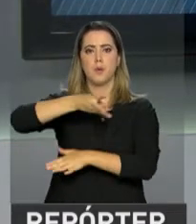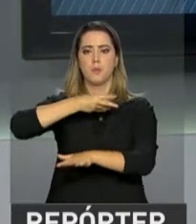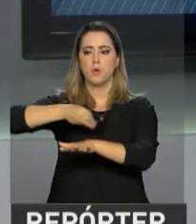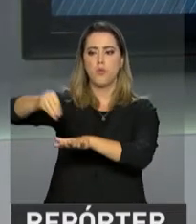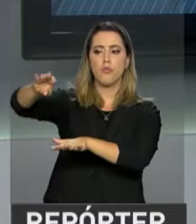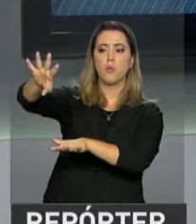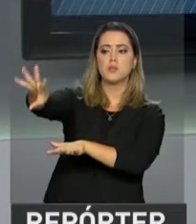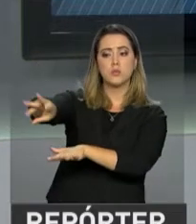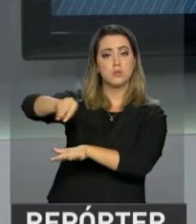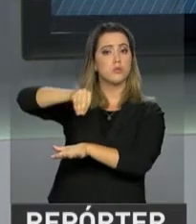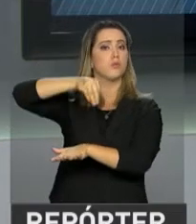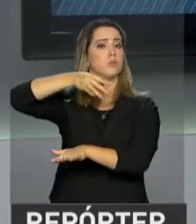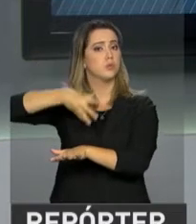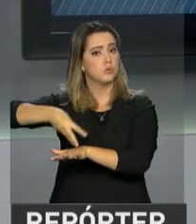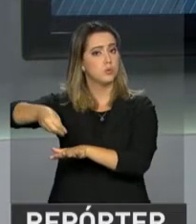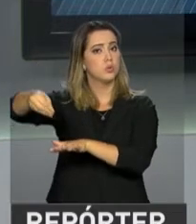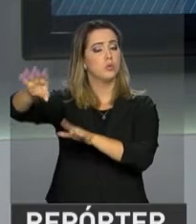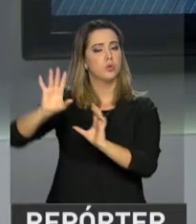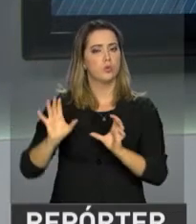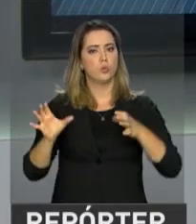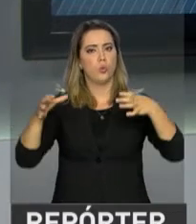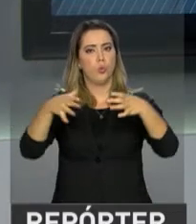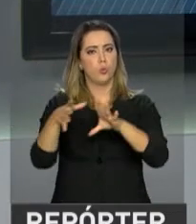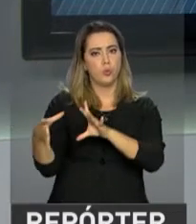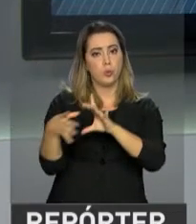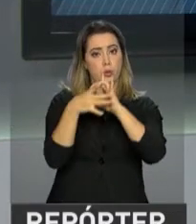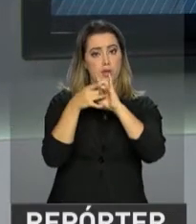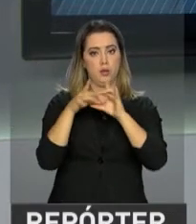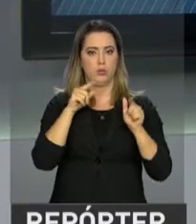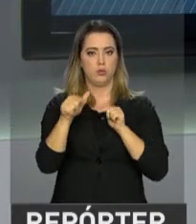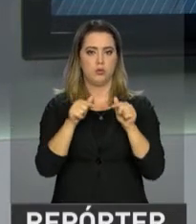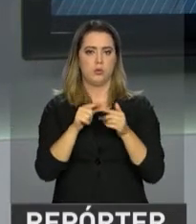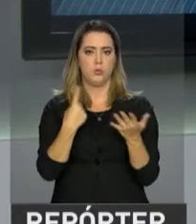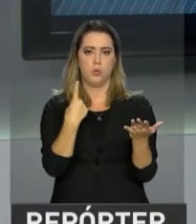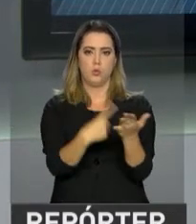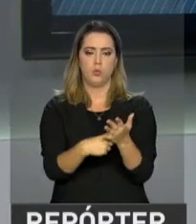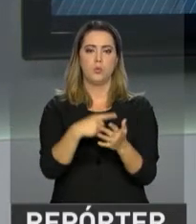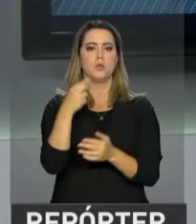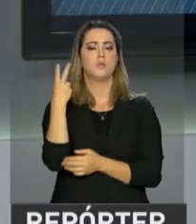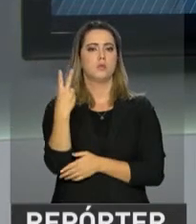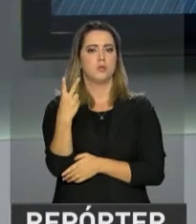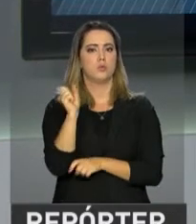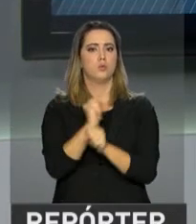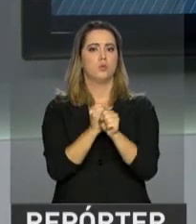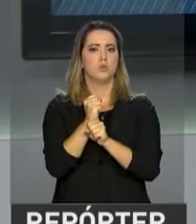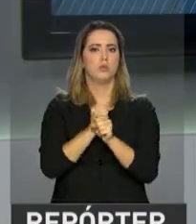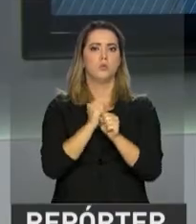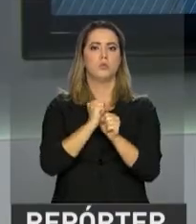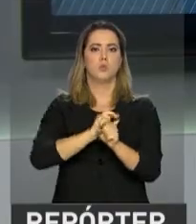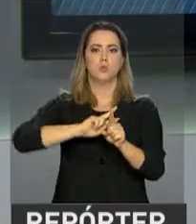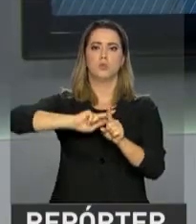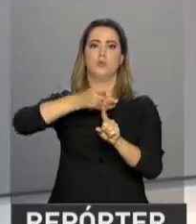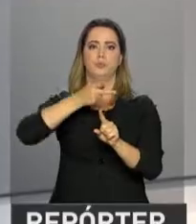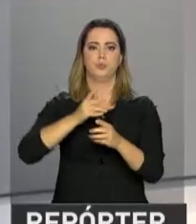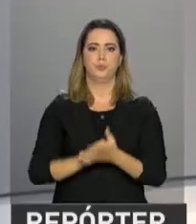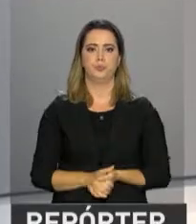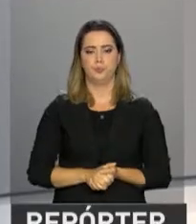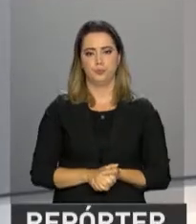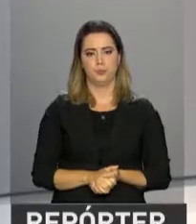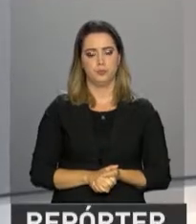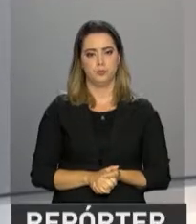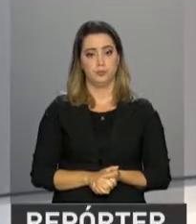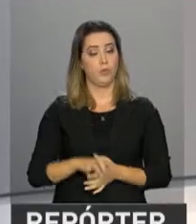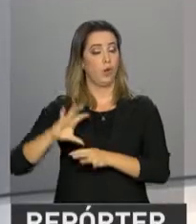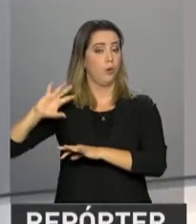designar equipes para atuação integrada o prazo de vigência do acordo é de dois anos podendo ser prorrogado o